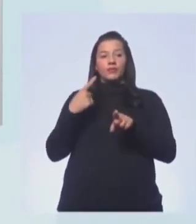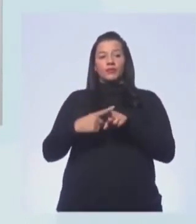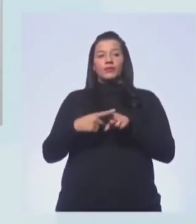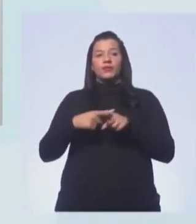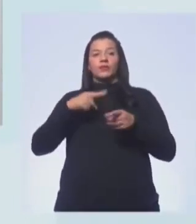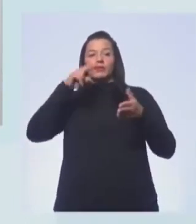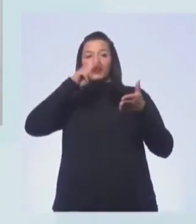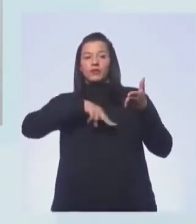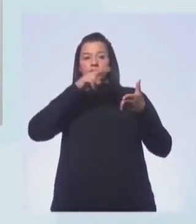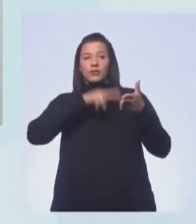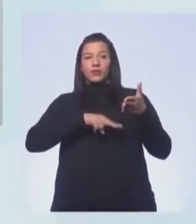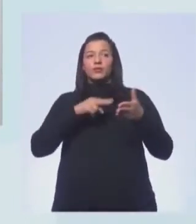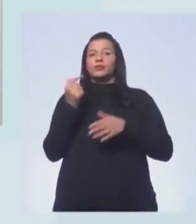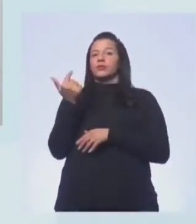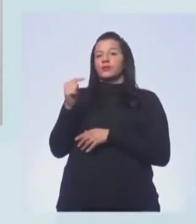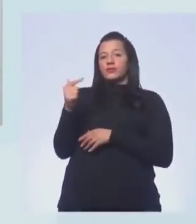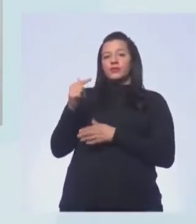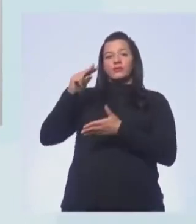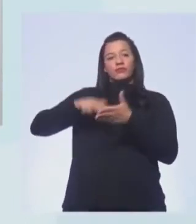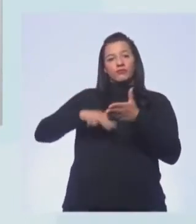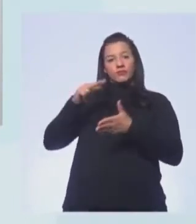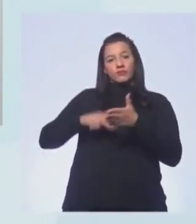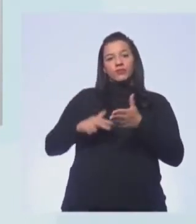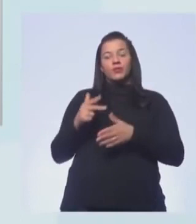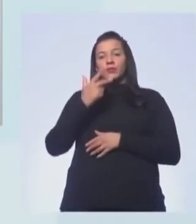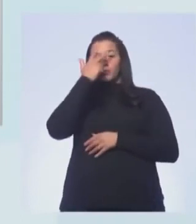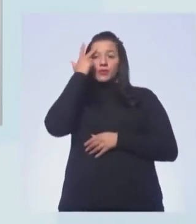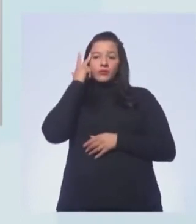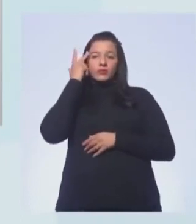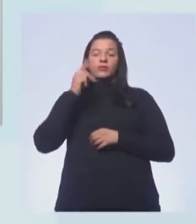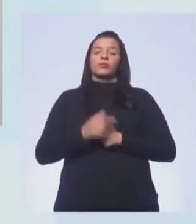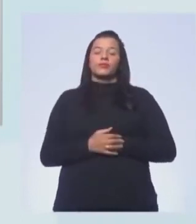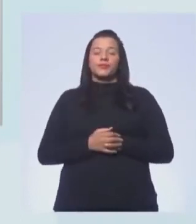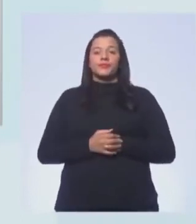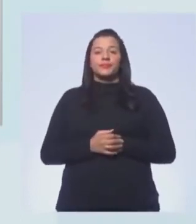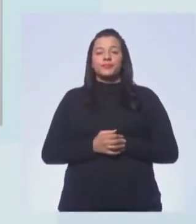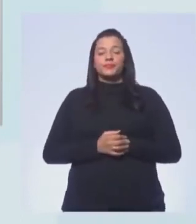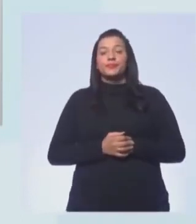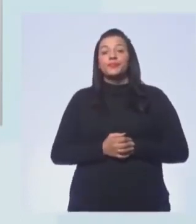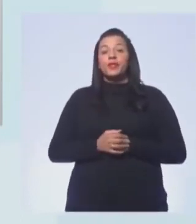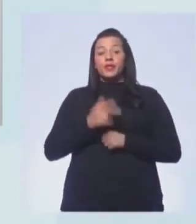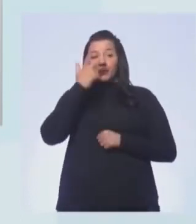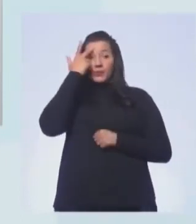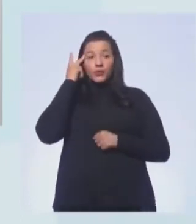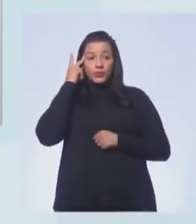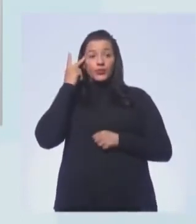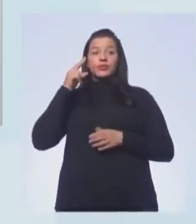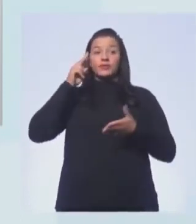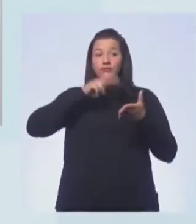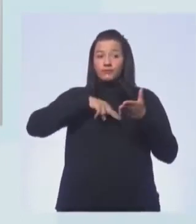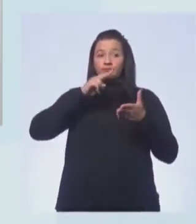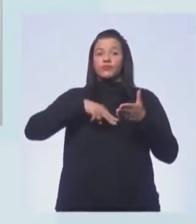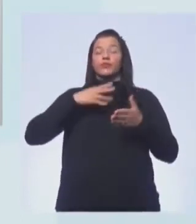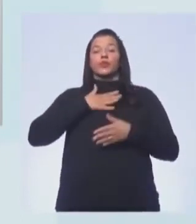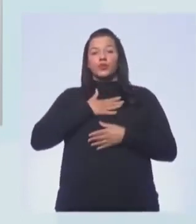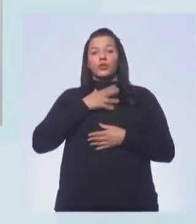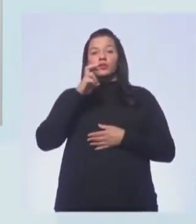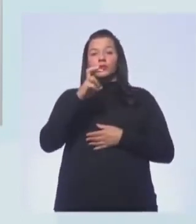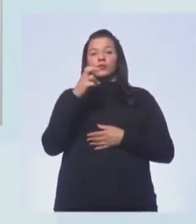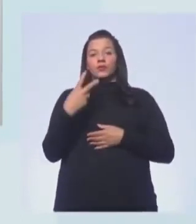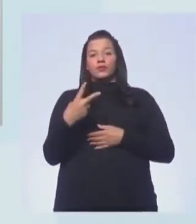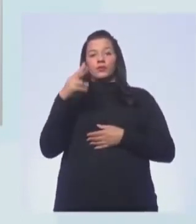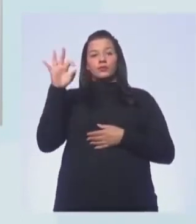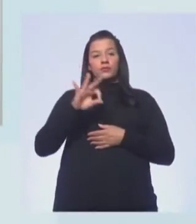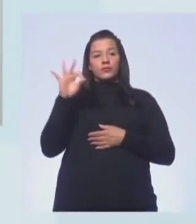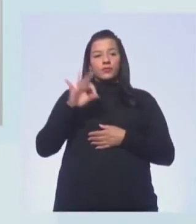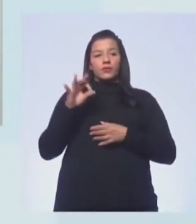leitores e não leitores. Que é essa a ideia mesmo, mostrar o que eram leitores e o que eram não leitores. Então, os que eram leitores em 2015 eram 56%, aí caiu